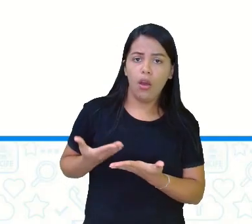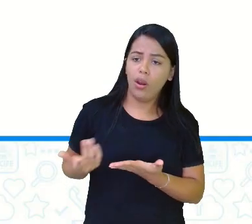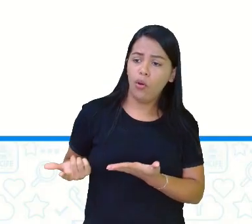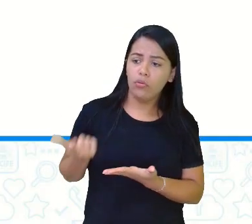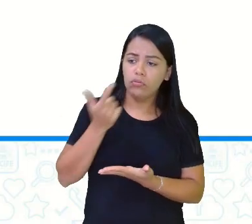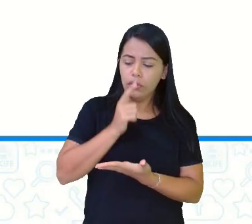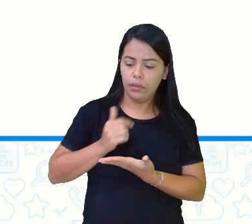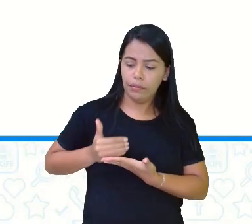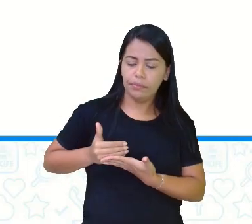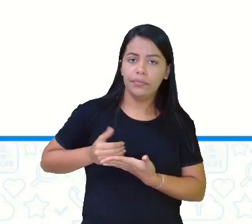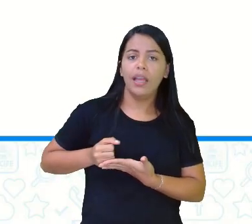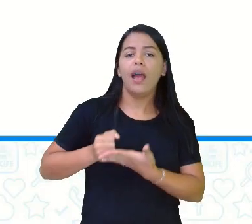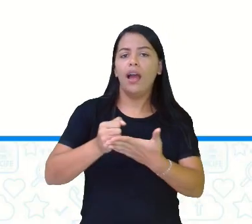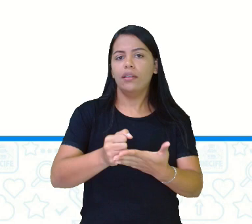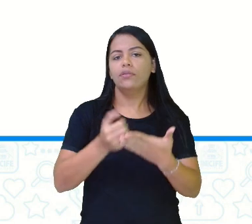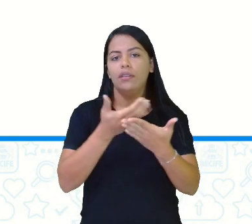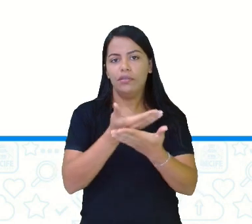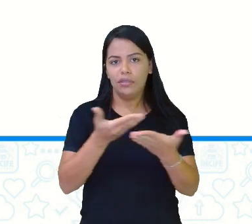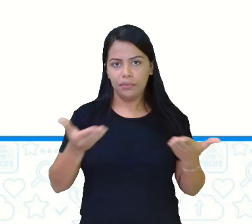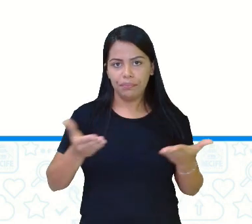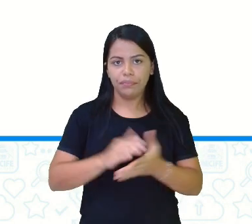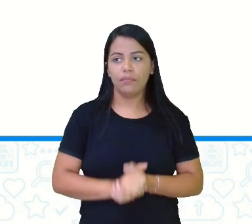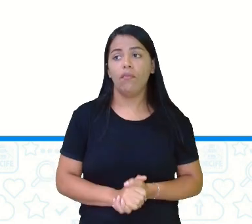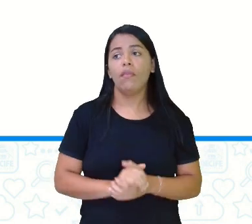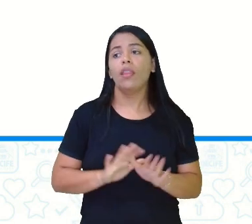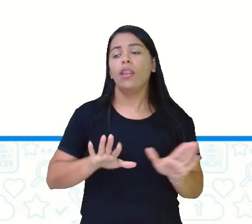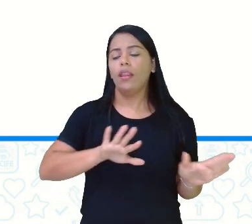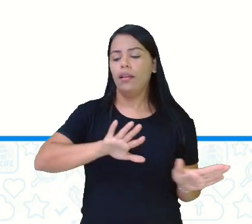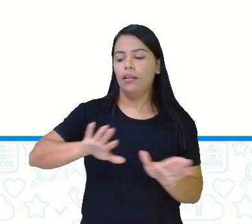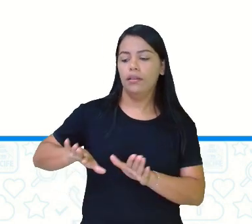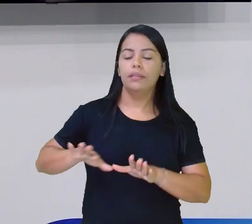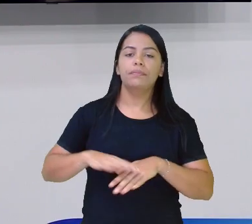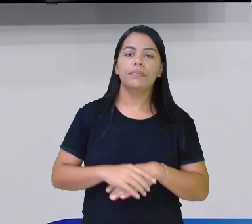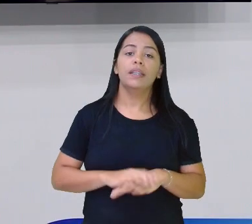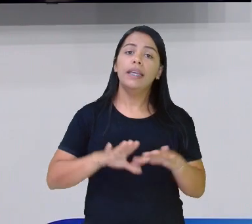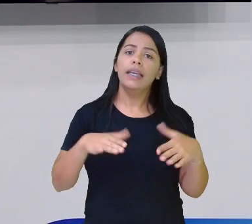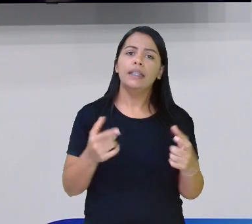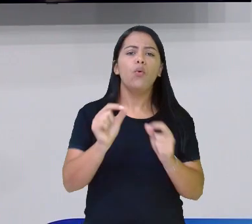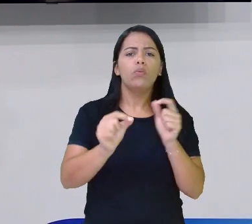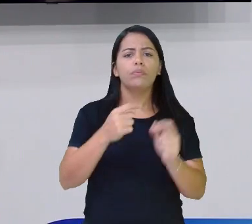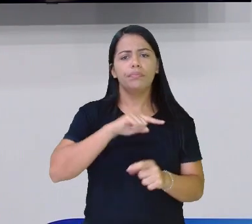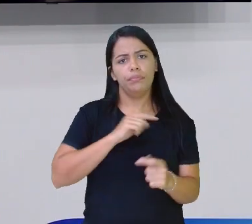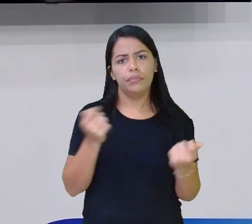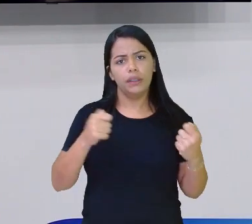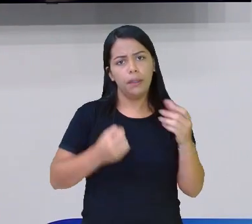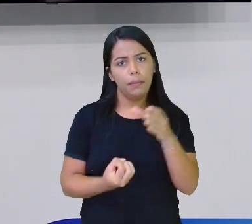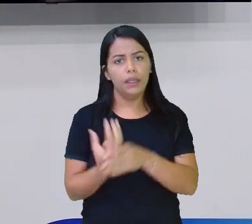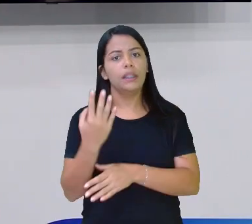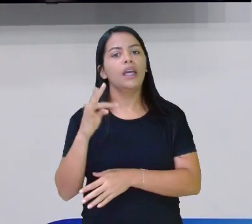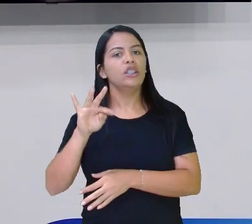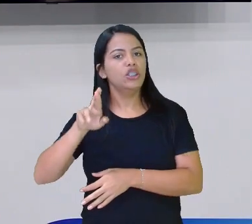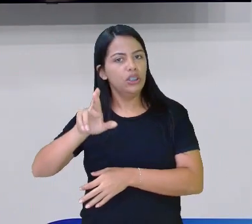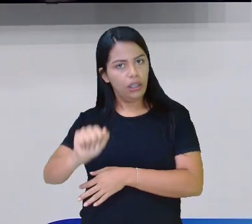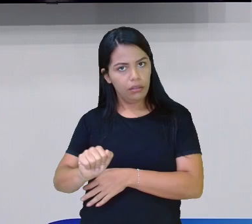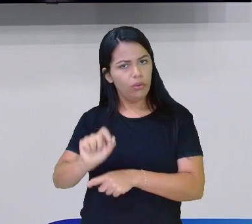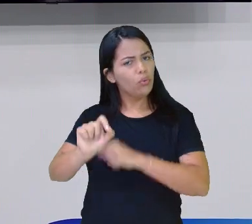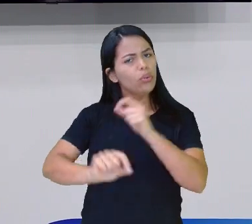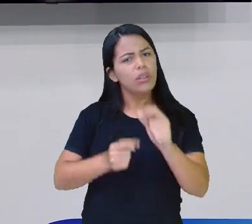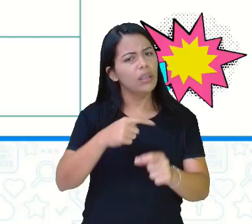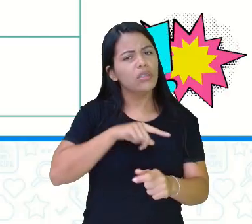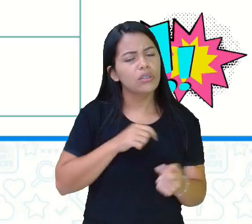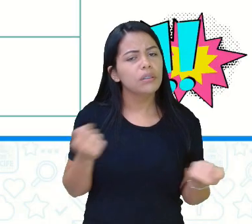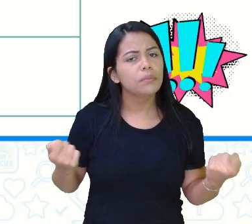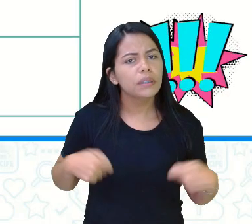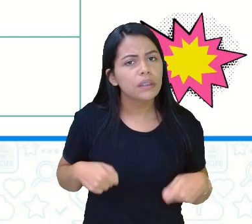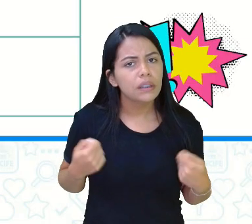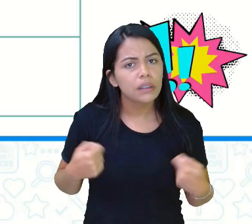Então, o que é necessário para criar uma tirinha? Existem algumas coisas e a gente vai ver aqui, ó. Tem